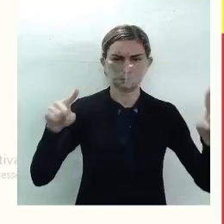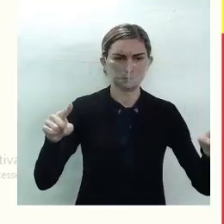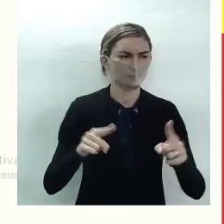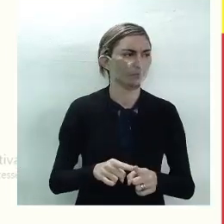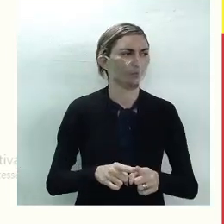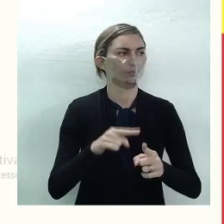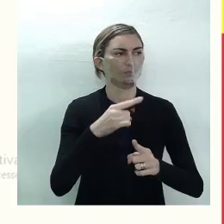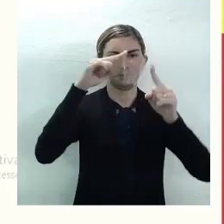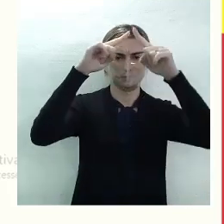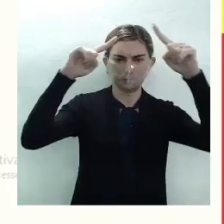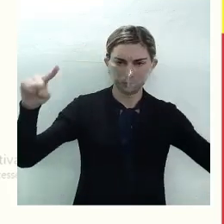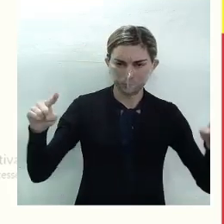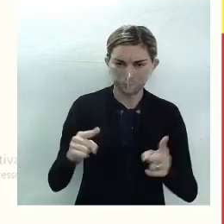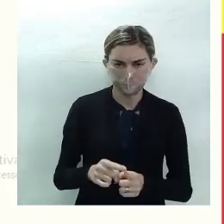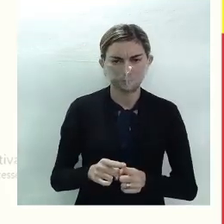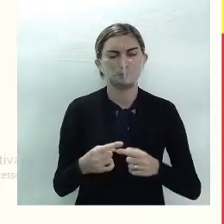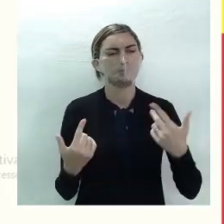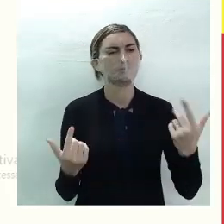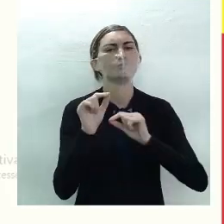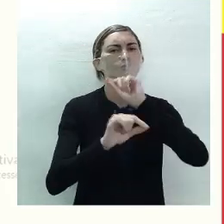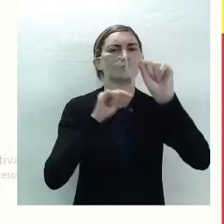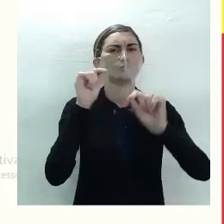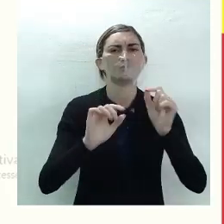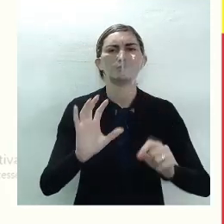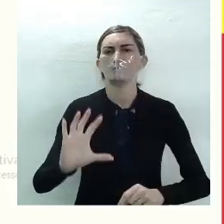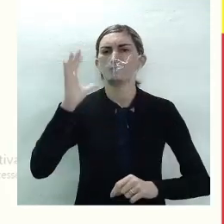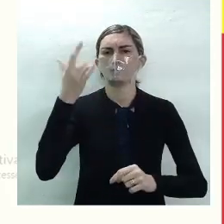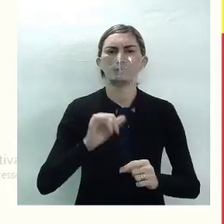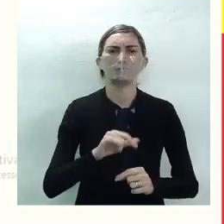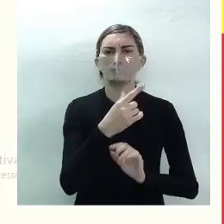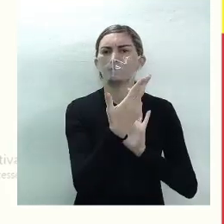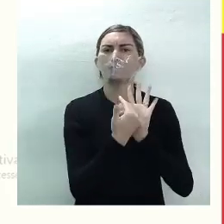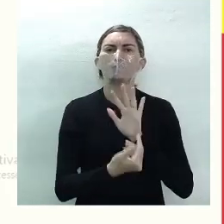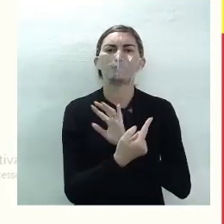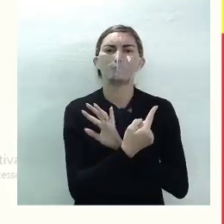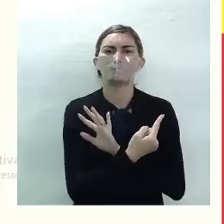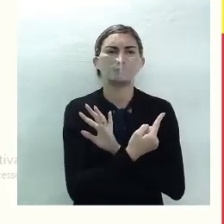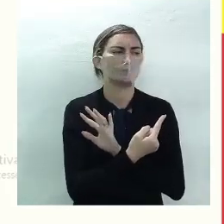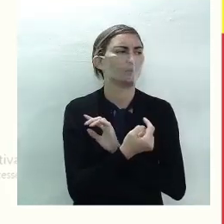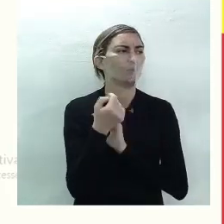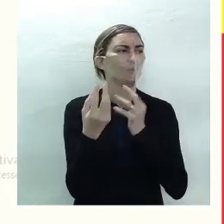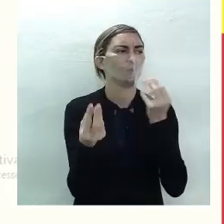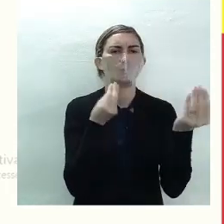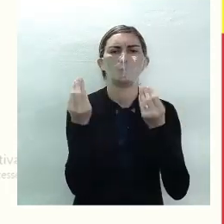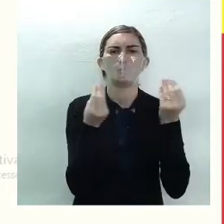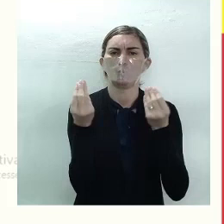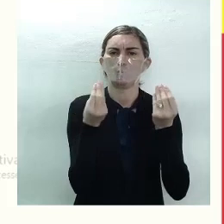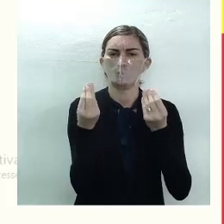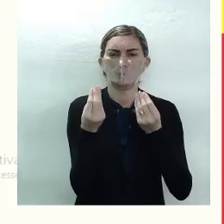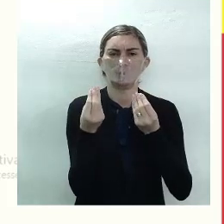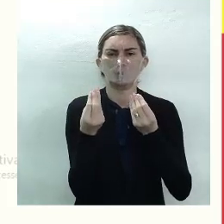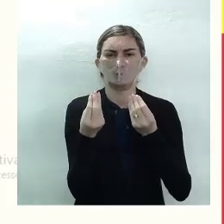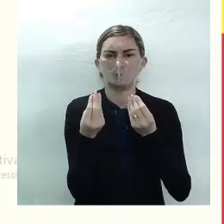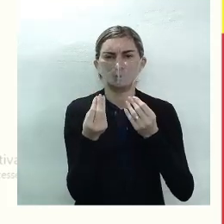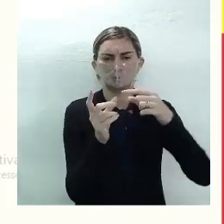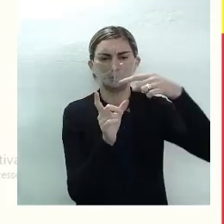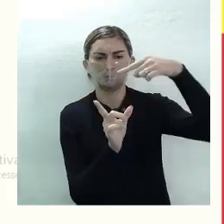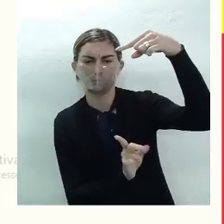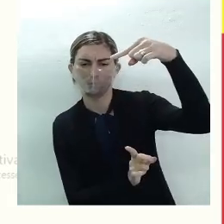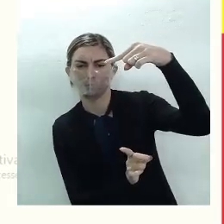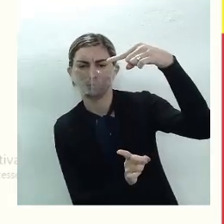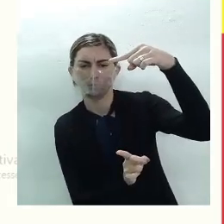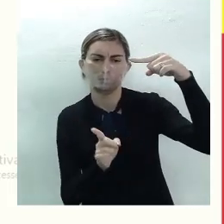E nesse formato. O que aconteceu nessa figura aí? Está como? Está